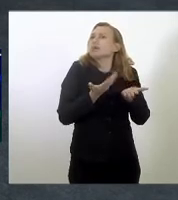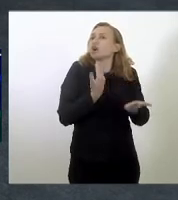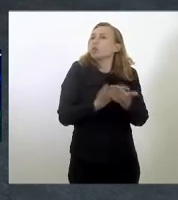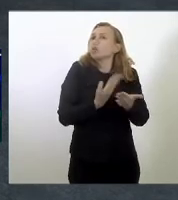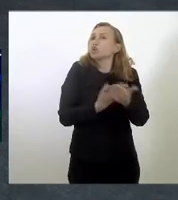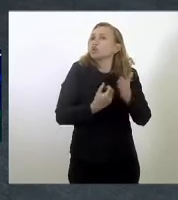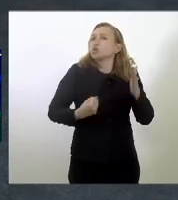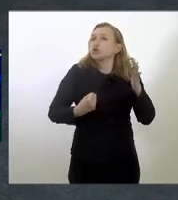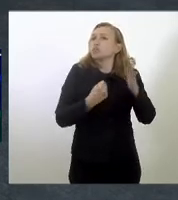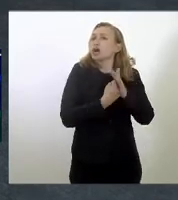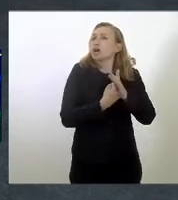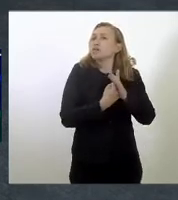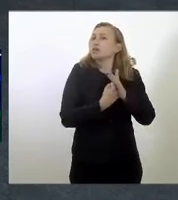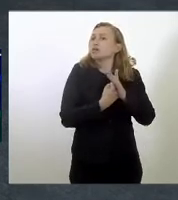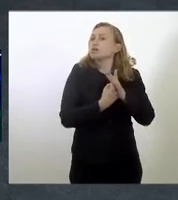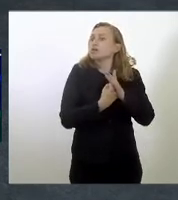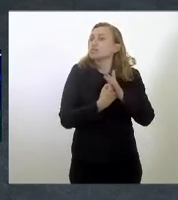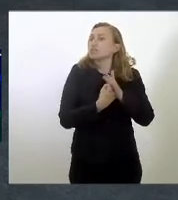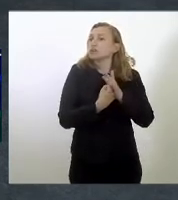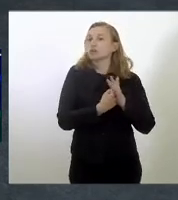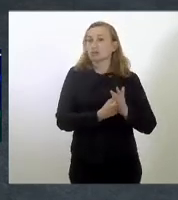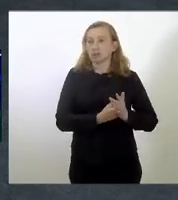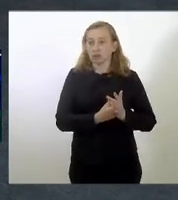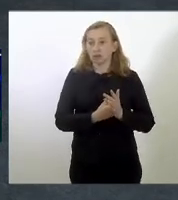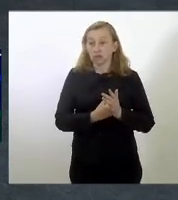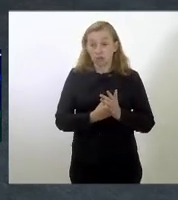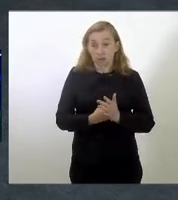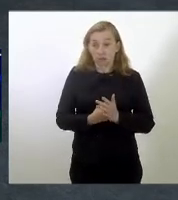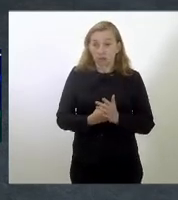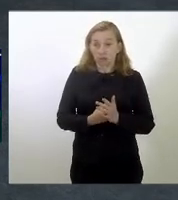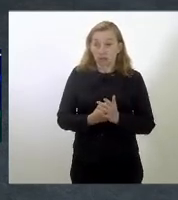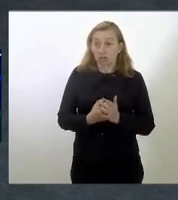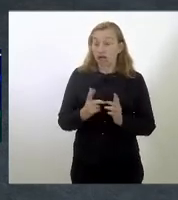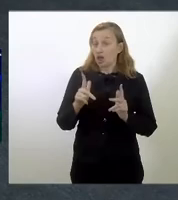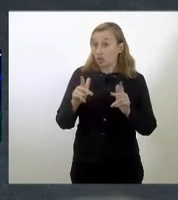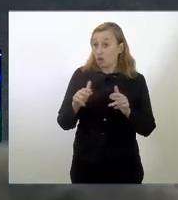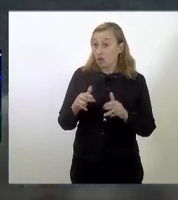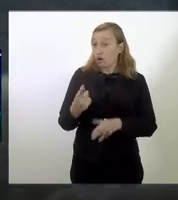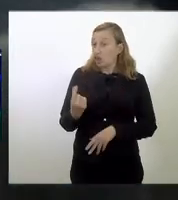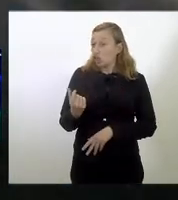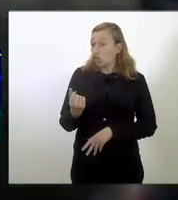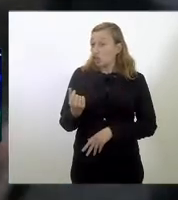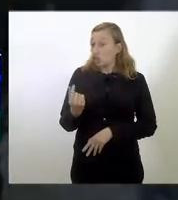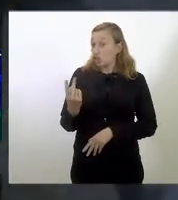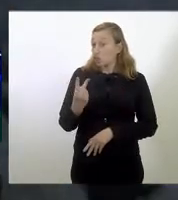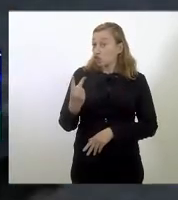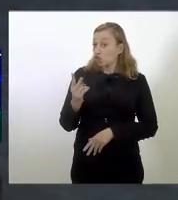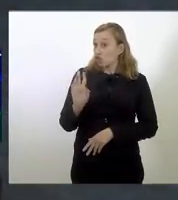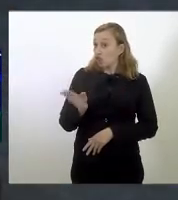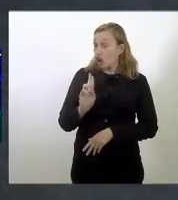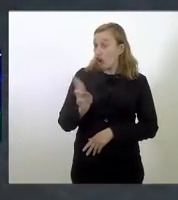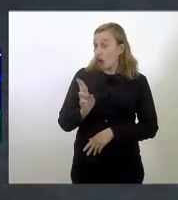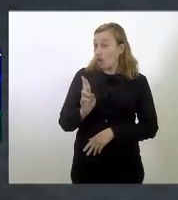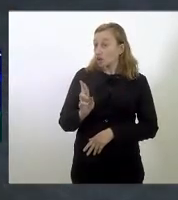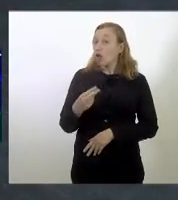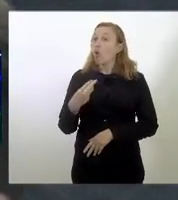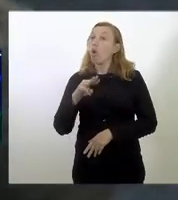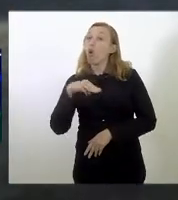pela Firjan vale tanto quanto nota de R$ 2, presidente, ou de